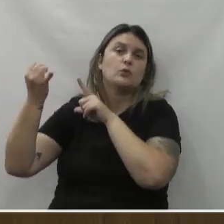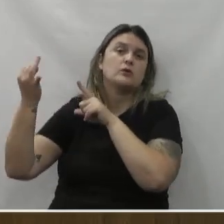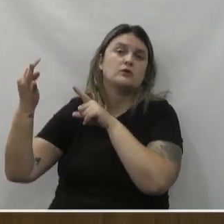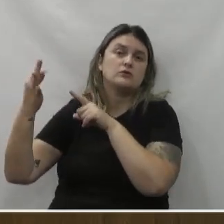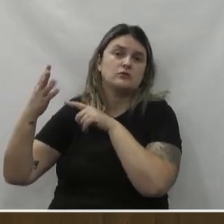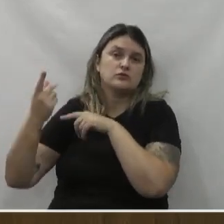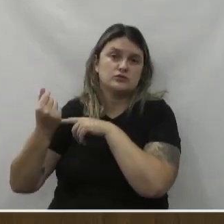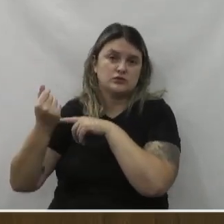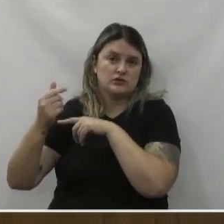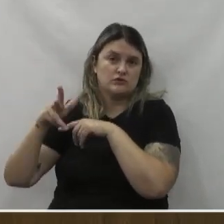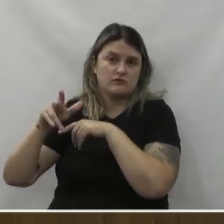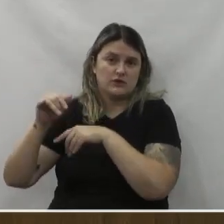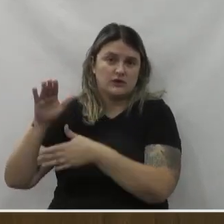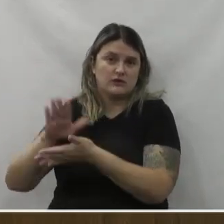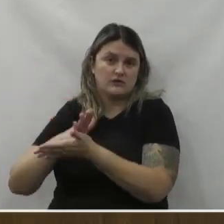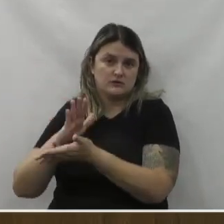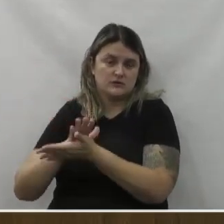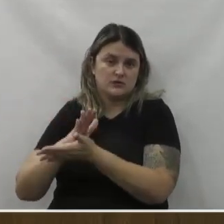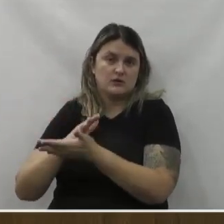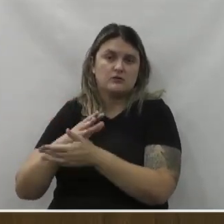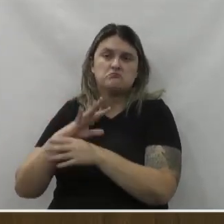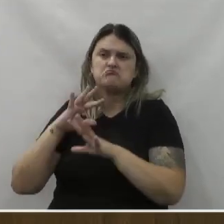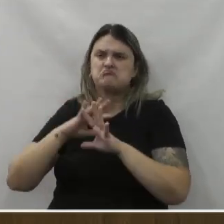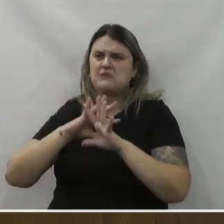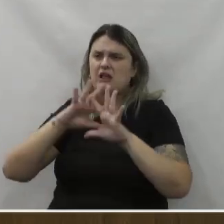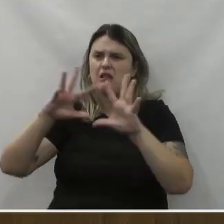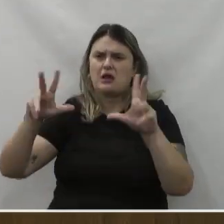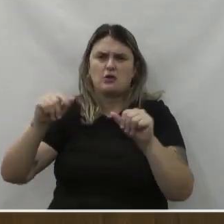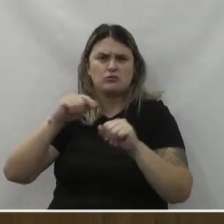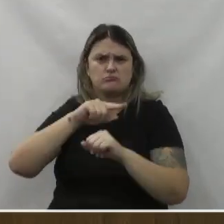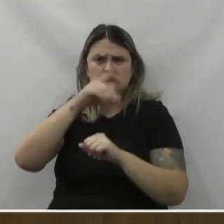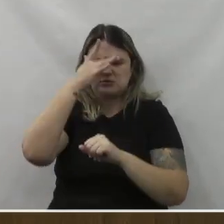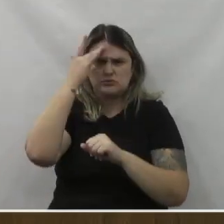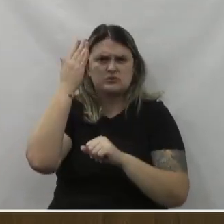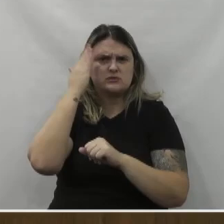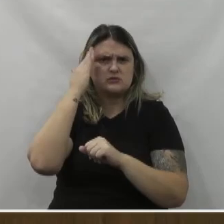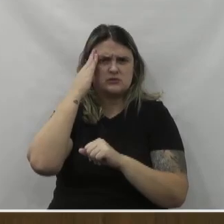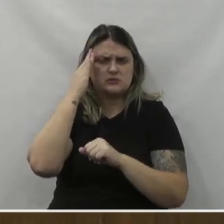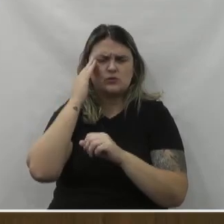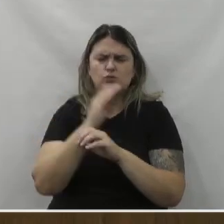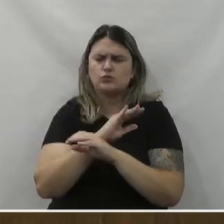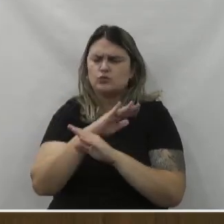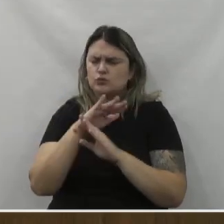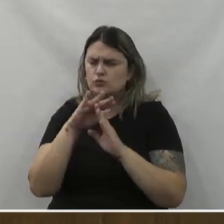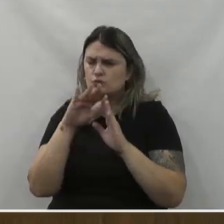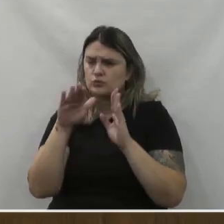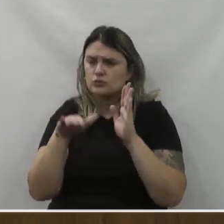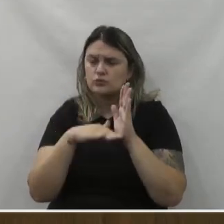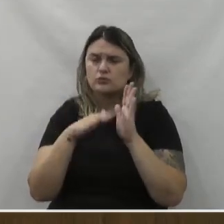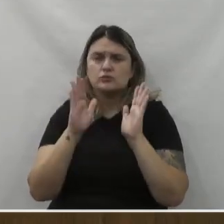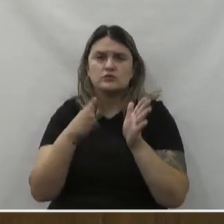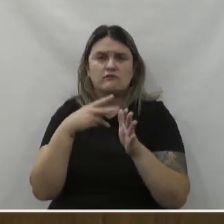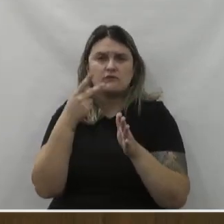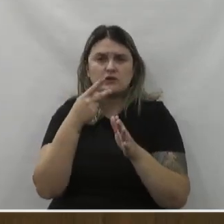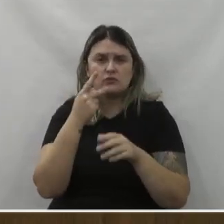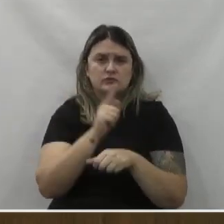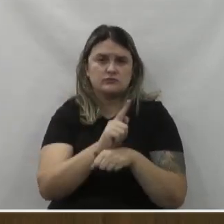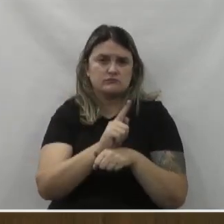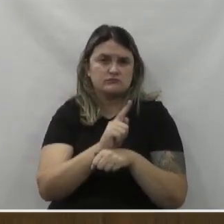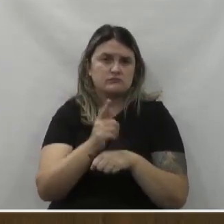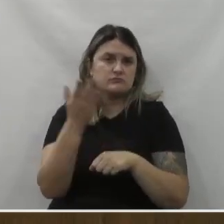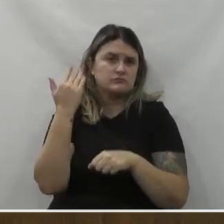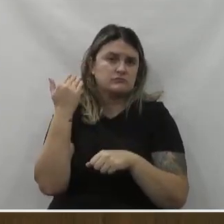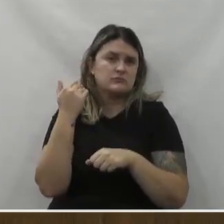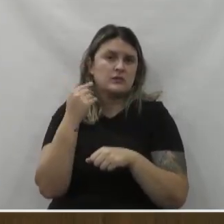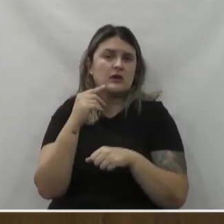ficou, acho que, bem claro para todos, né. Então, foi demonstrado claramente que tudo o que foi falado, né, na gestão anterior não condizia com